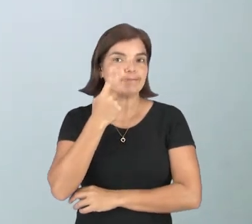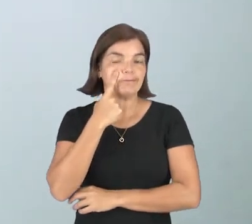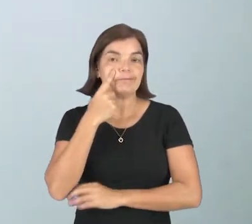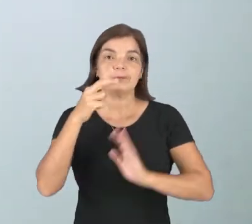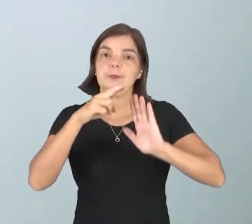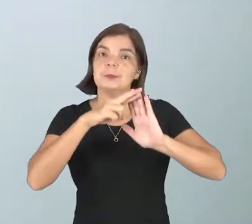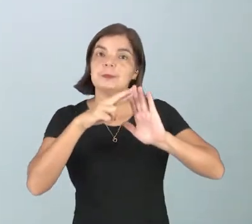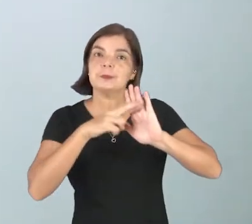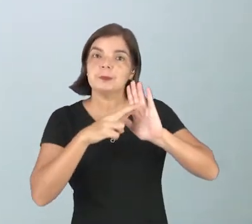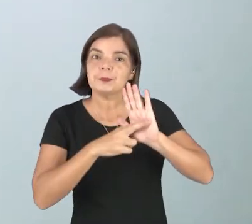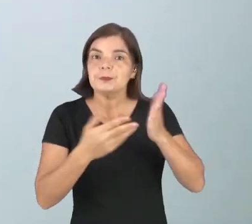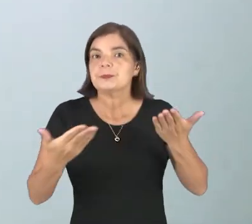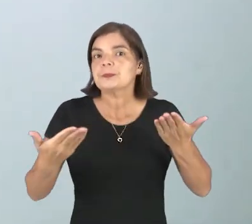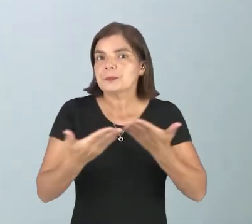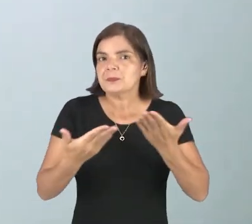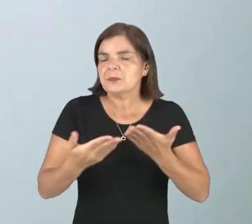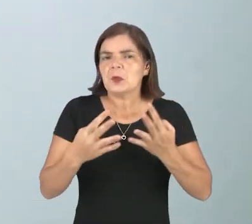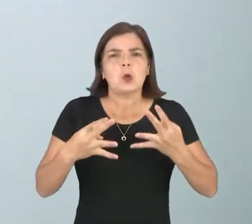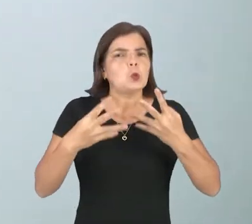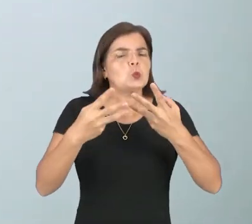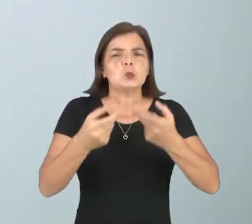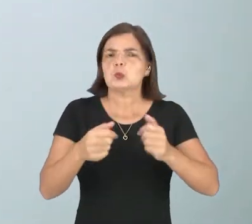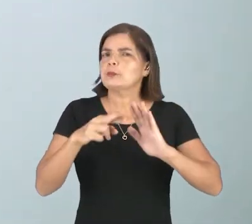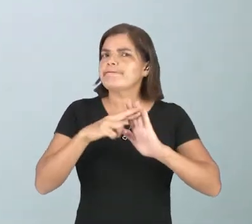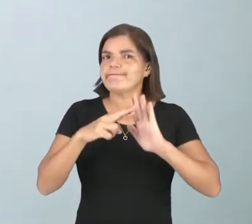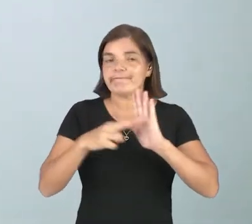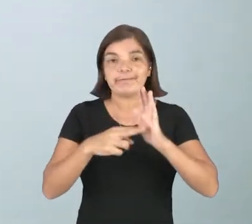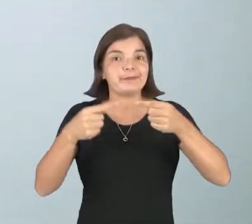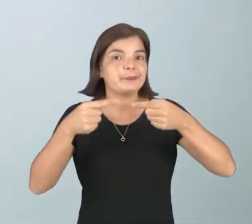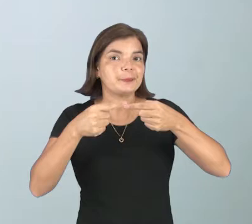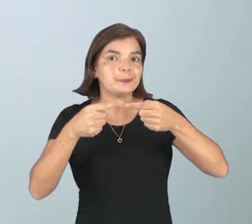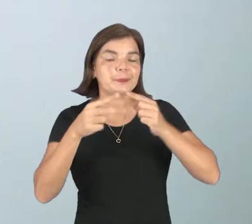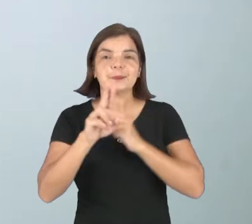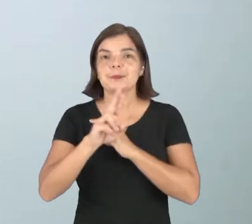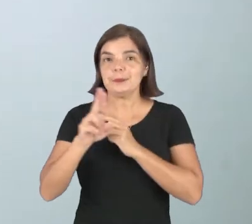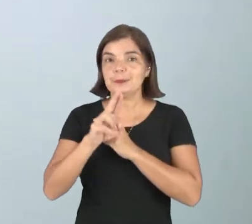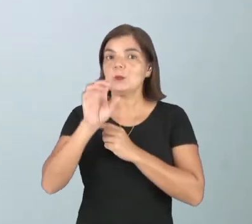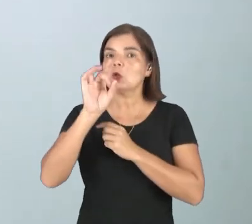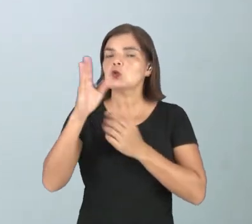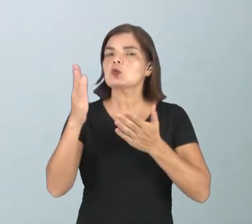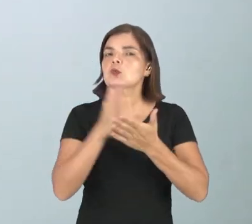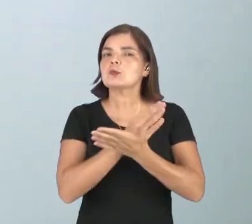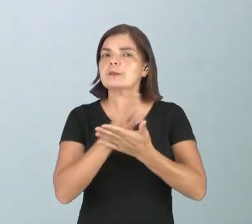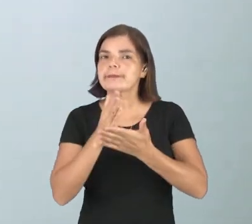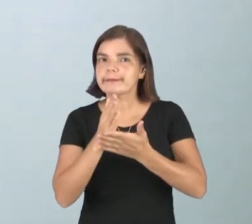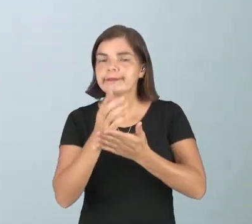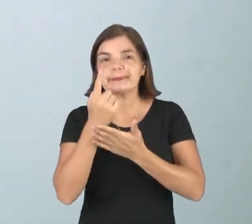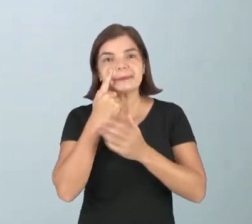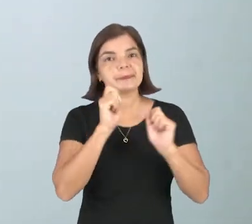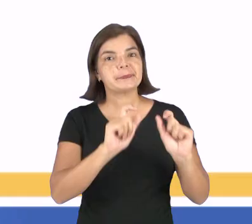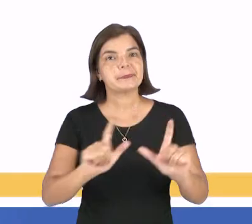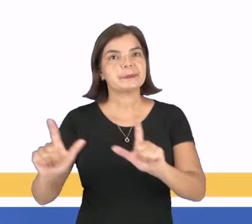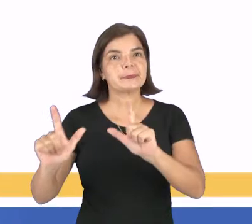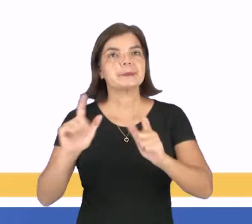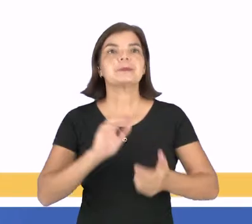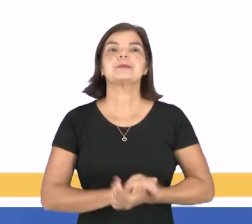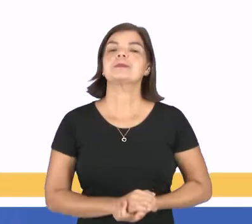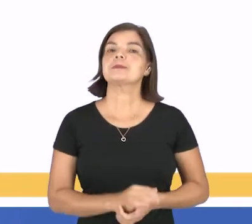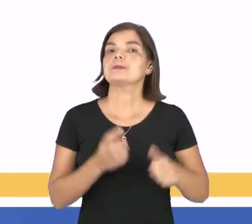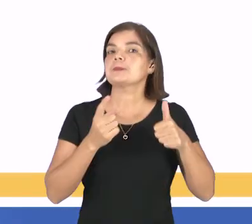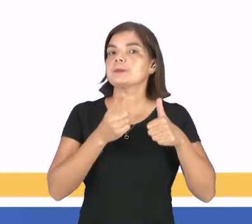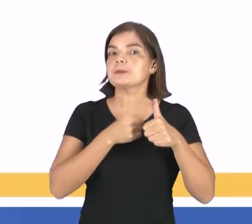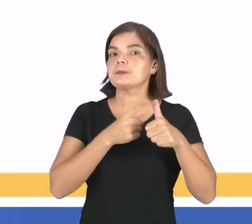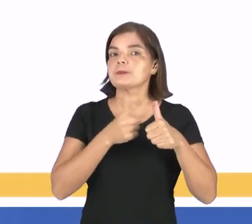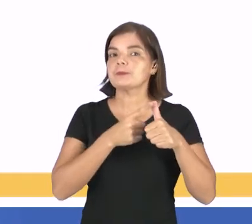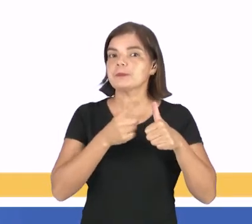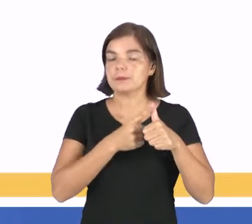essas regras agora. Não são todas as regras de concordância nominal, apenas algumas. Vamos lá. A primeira